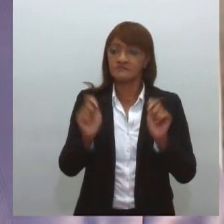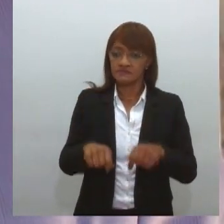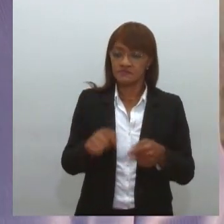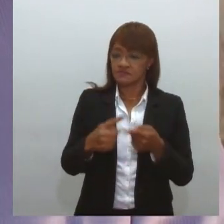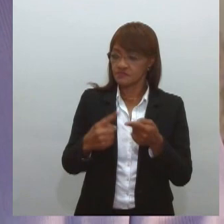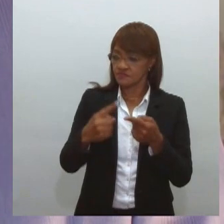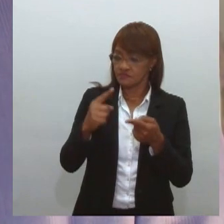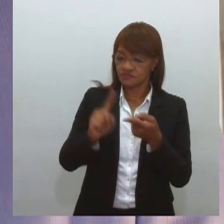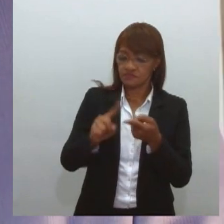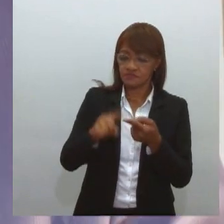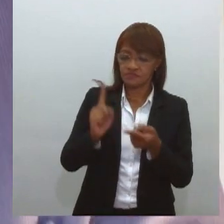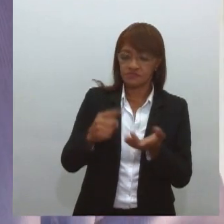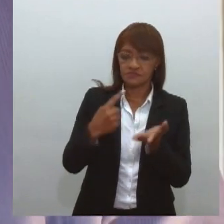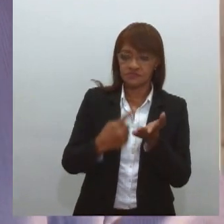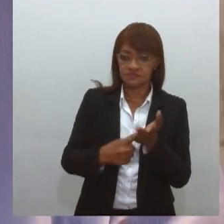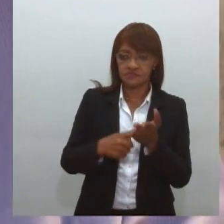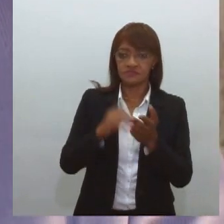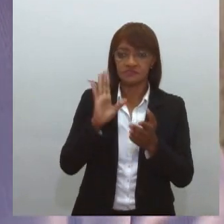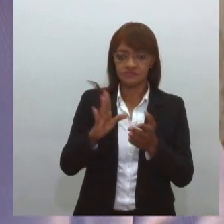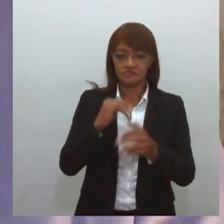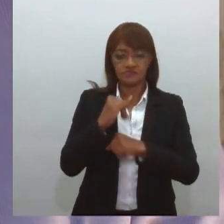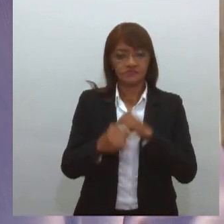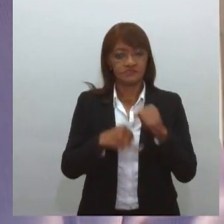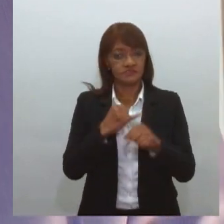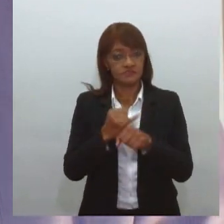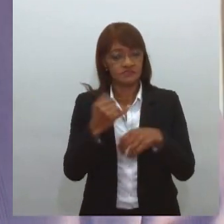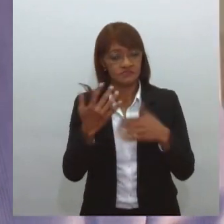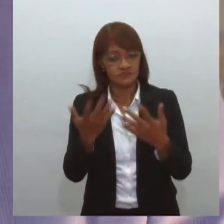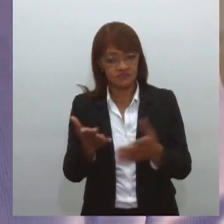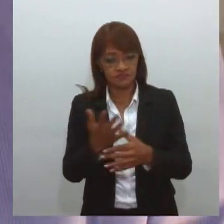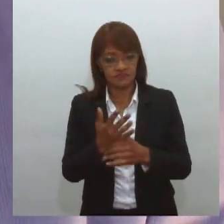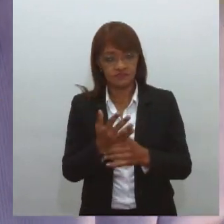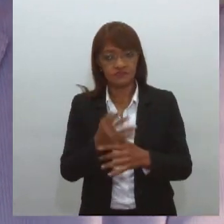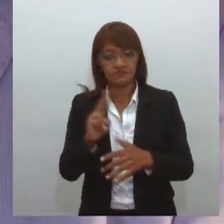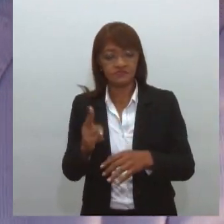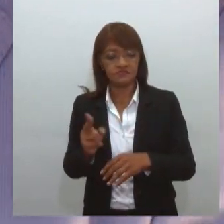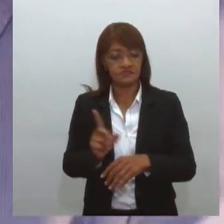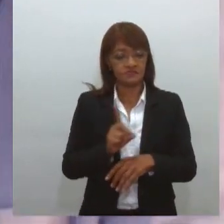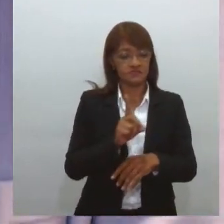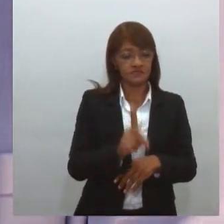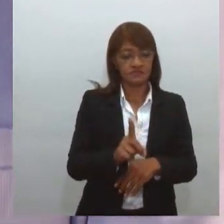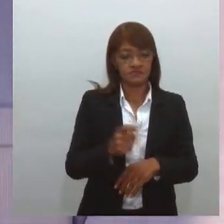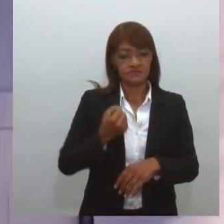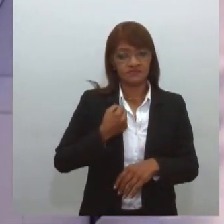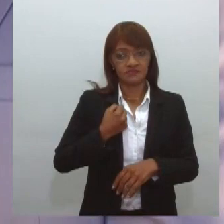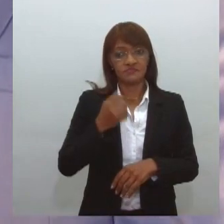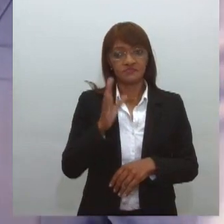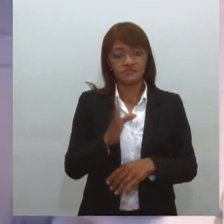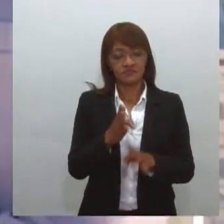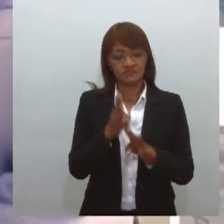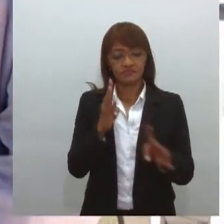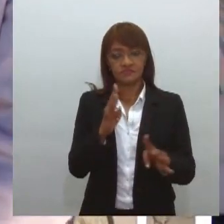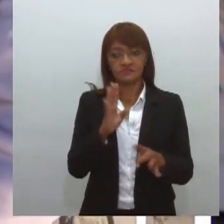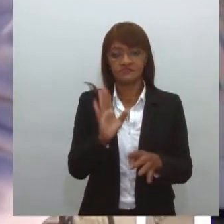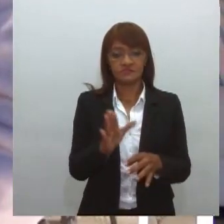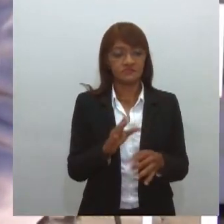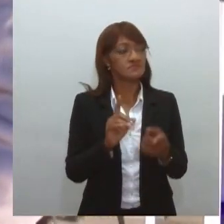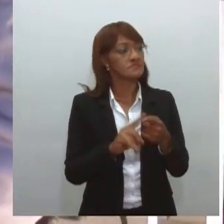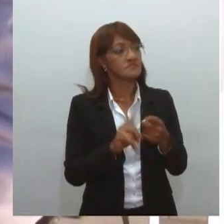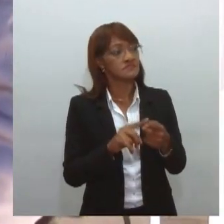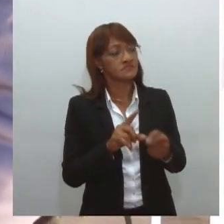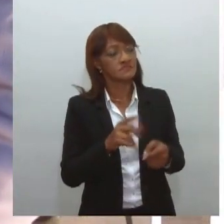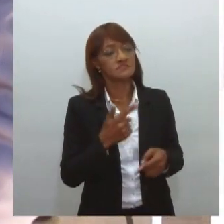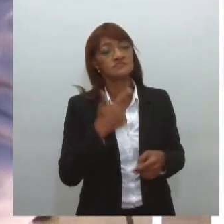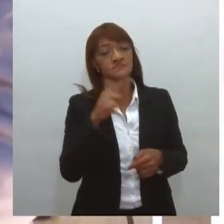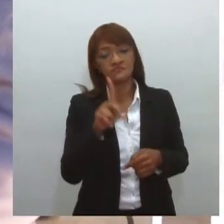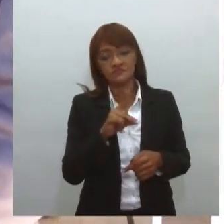ou também presencialmente já vai direto ao local e recebe uma senha para ser atendido. Também outra data importante que a gente quer